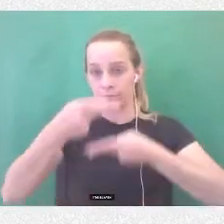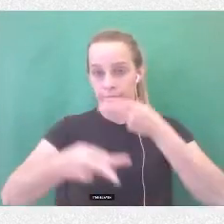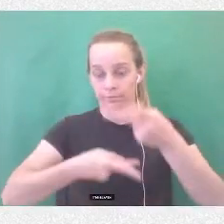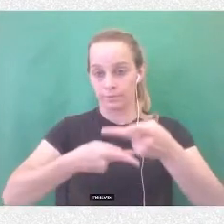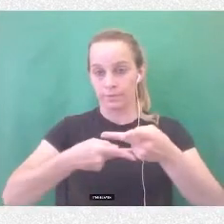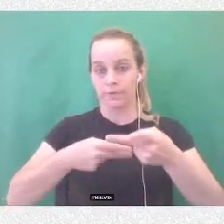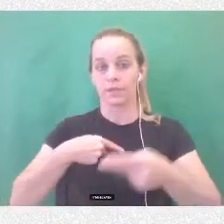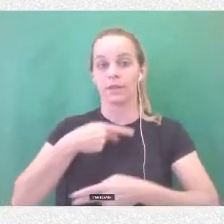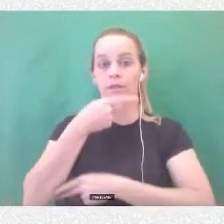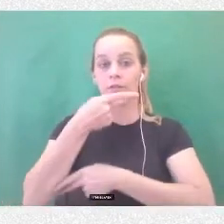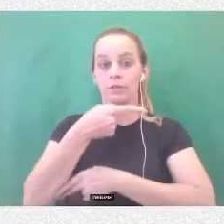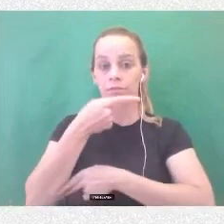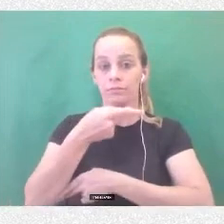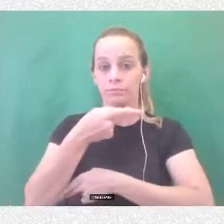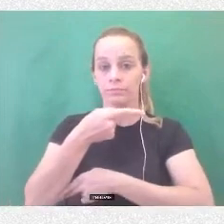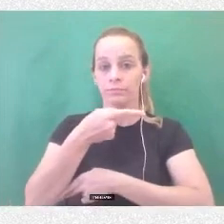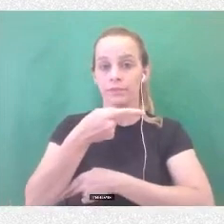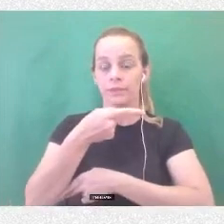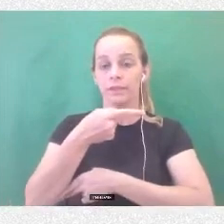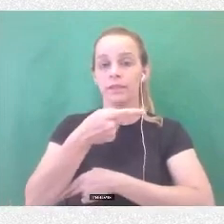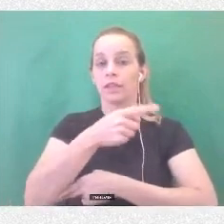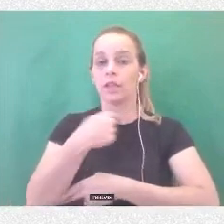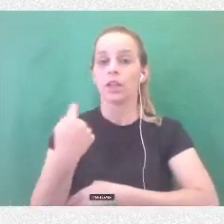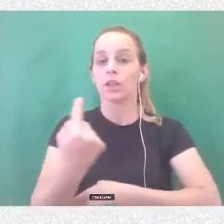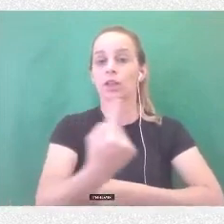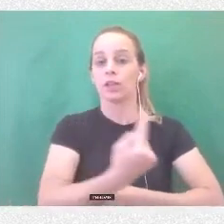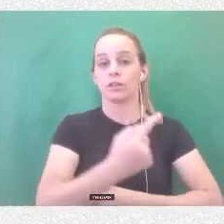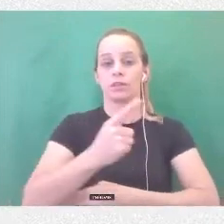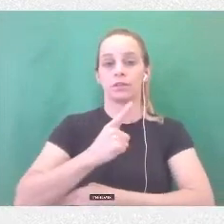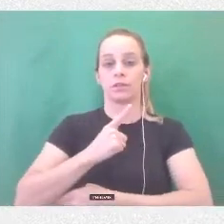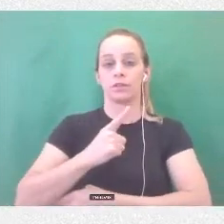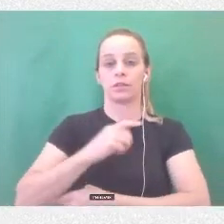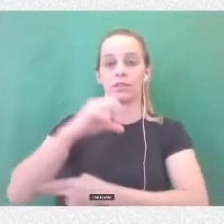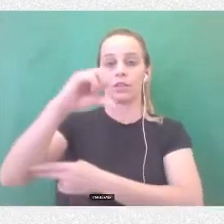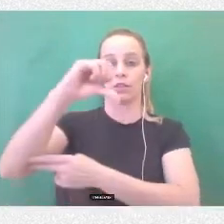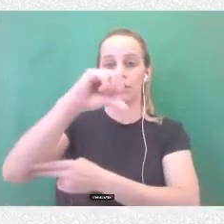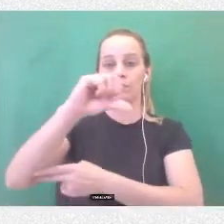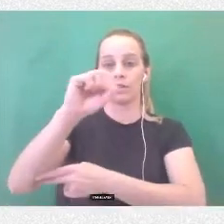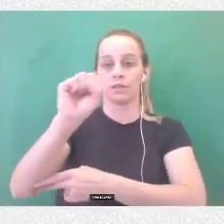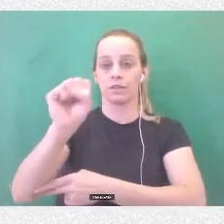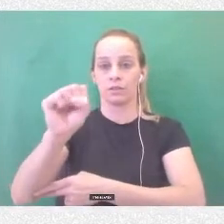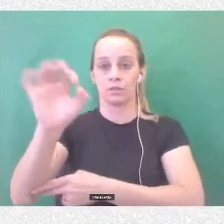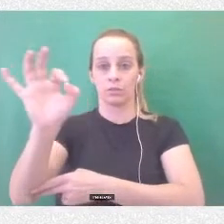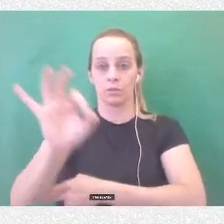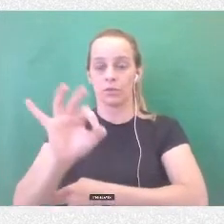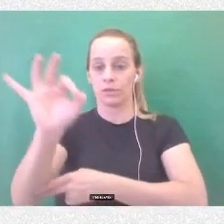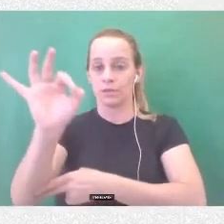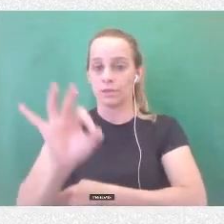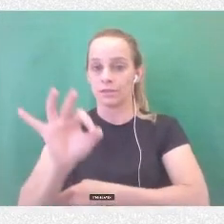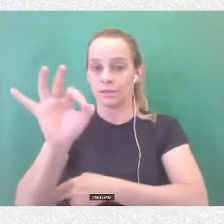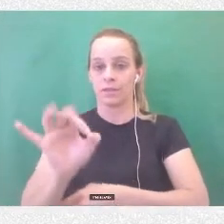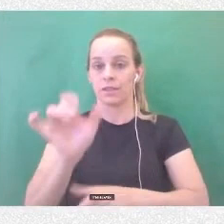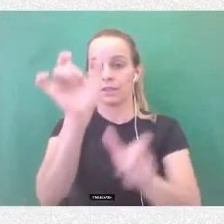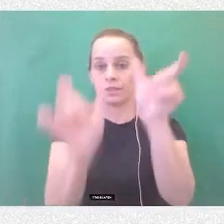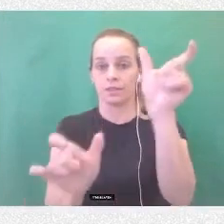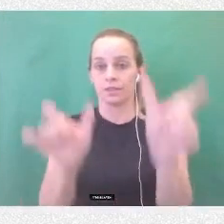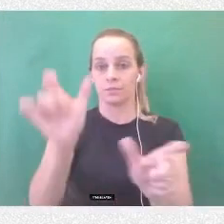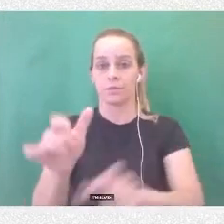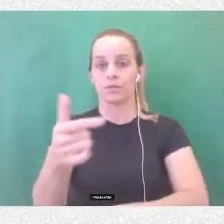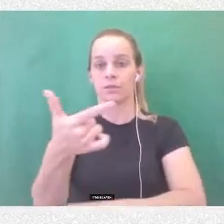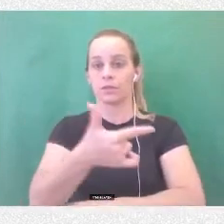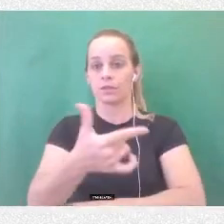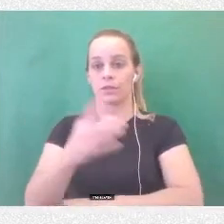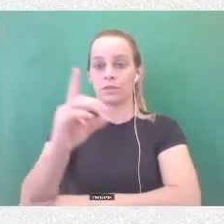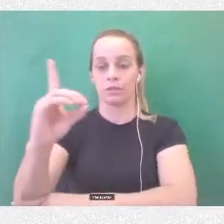que, evidentemente, nós tínhamos 98% das pessoas com a segunda dose,